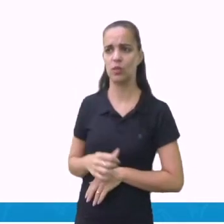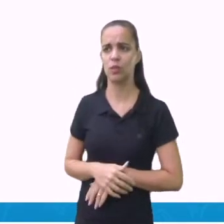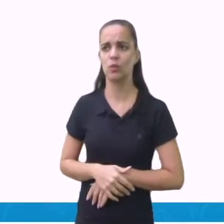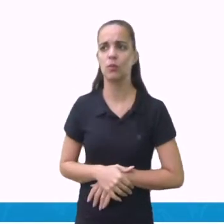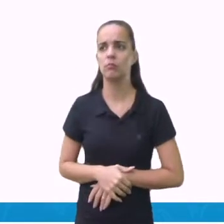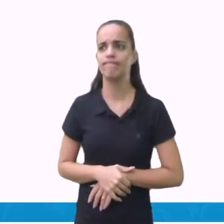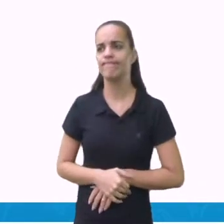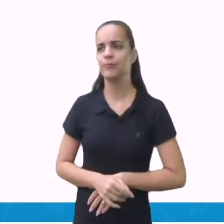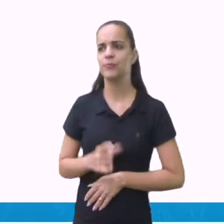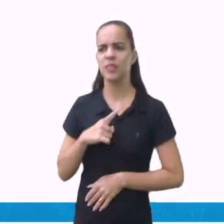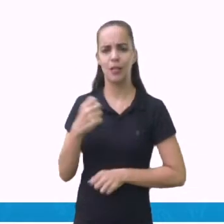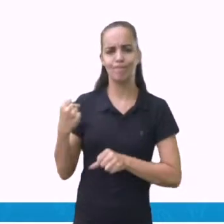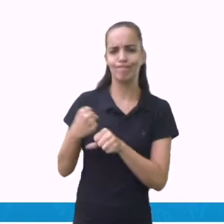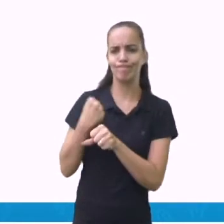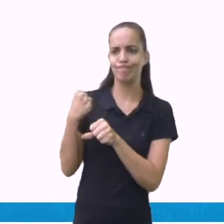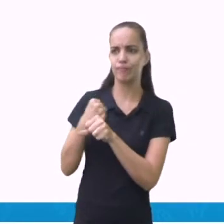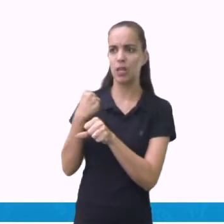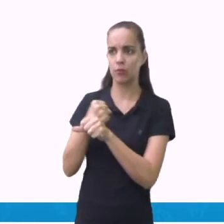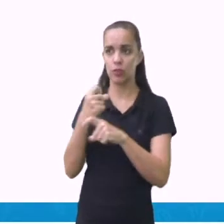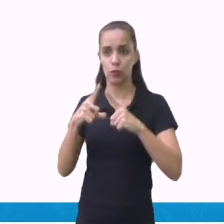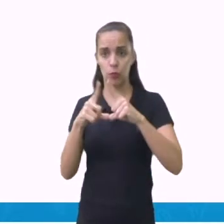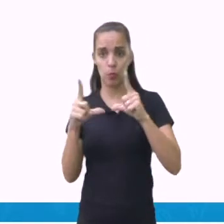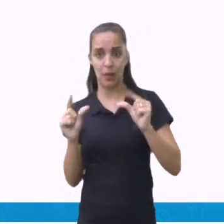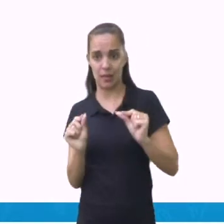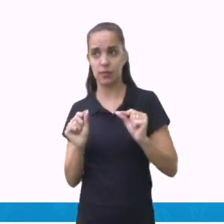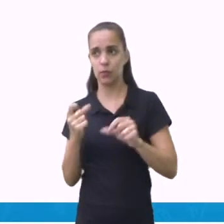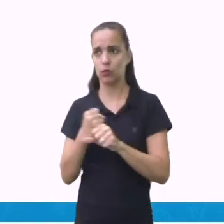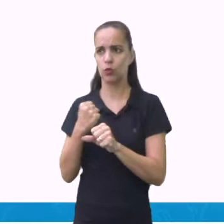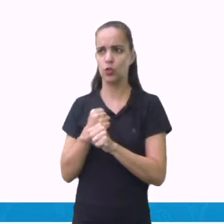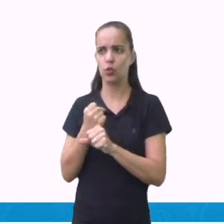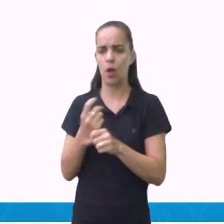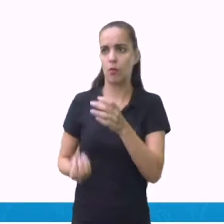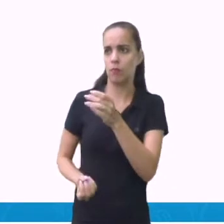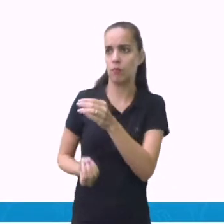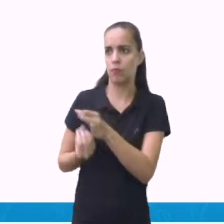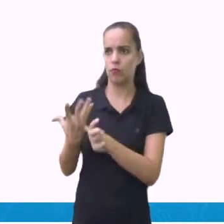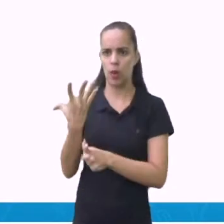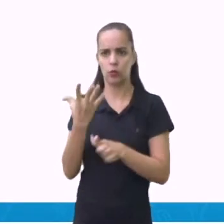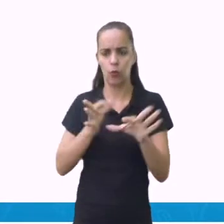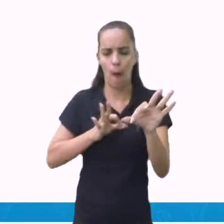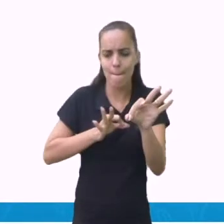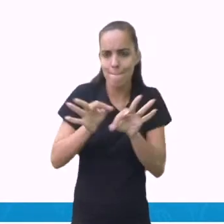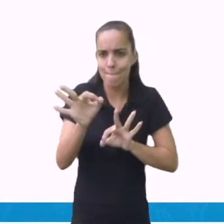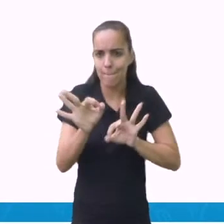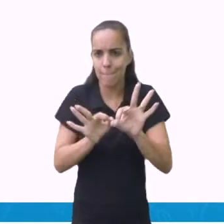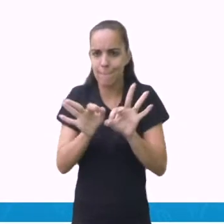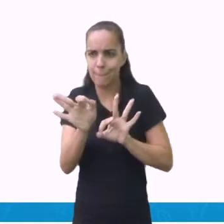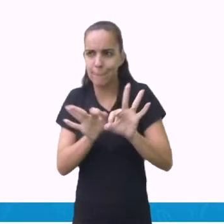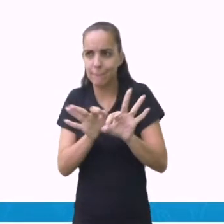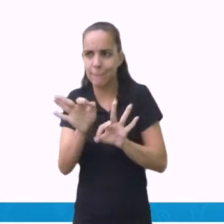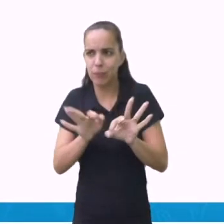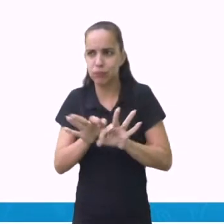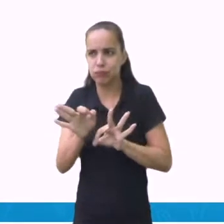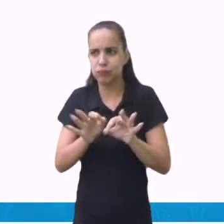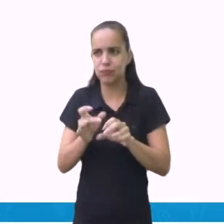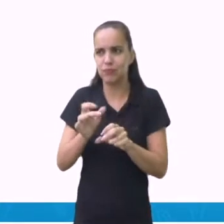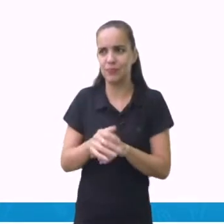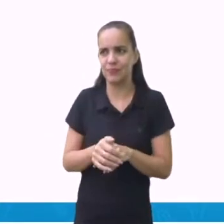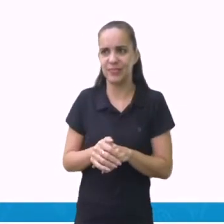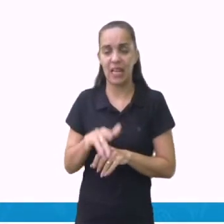foi construída. Brasília, ela surgiu de um projeto onde não